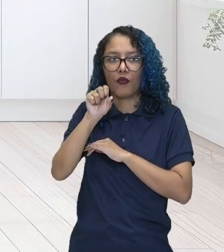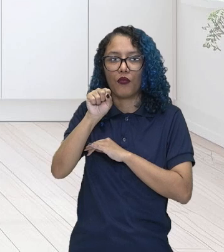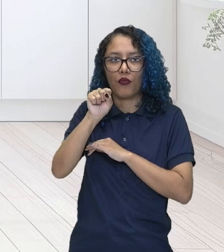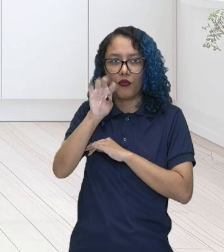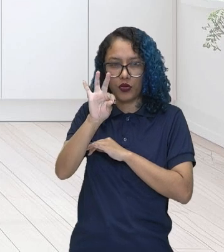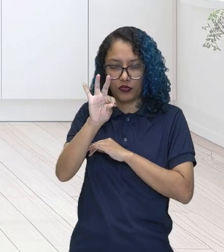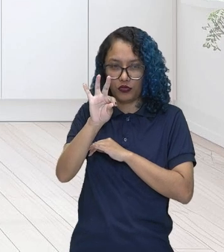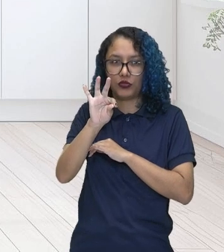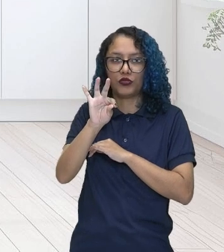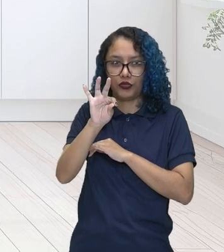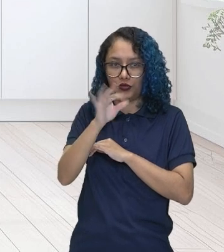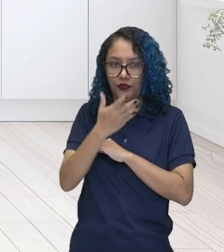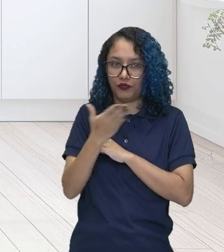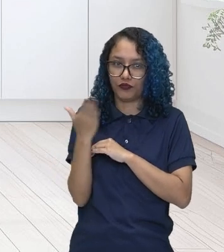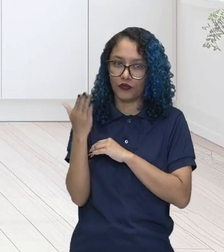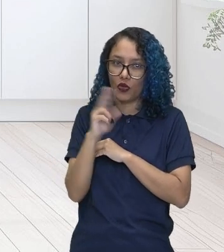proporções